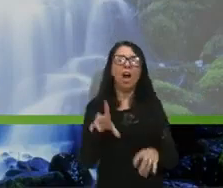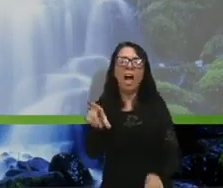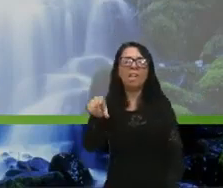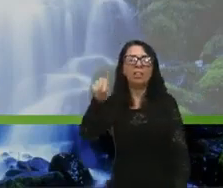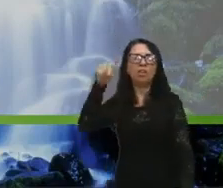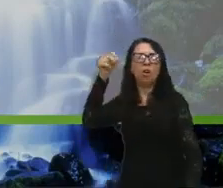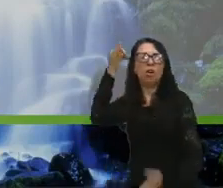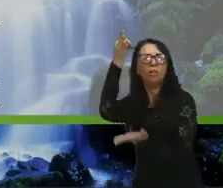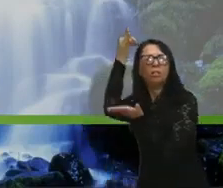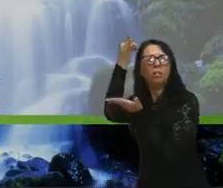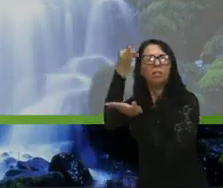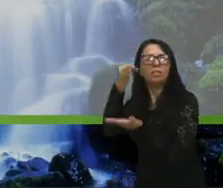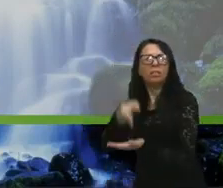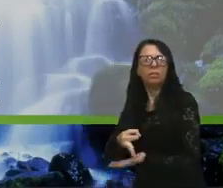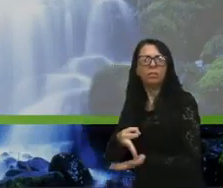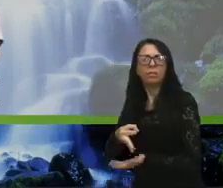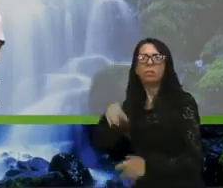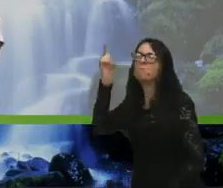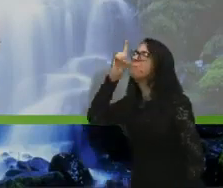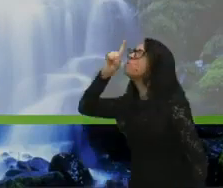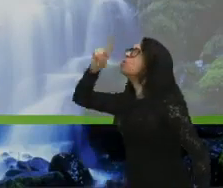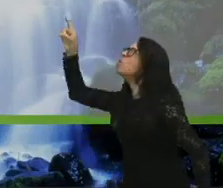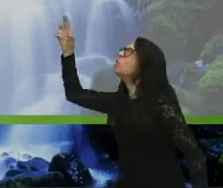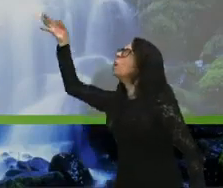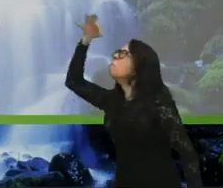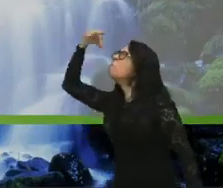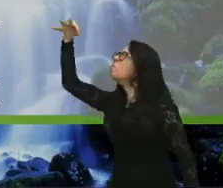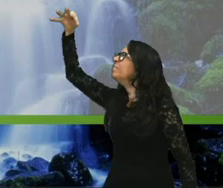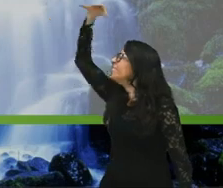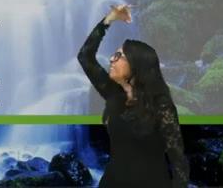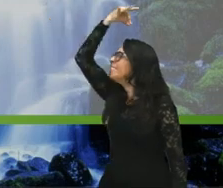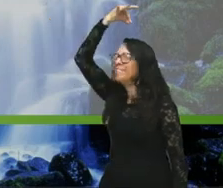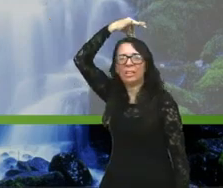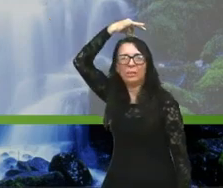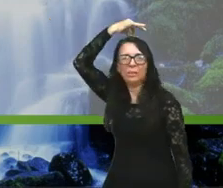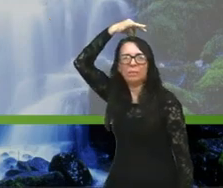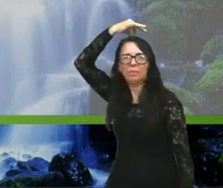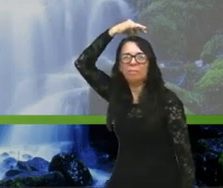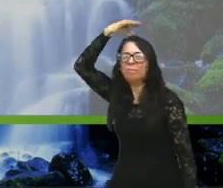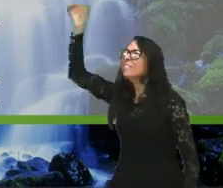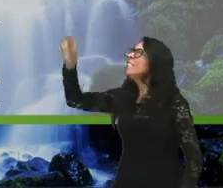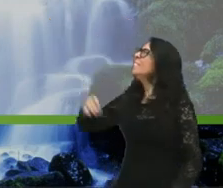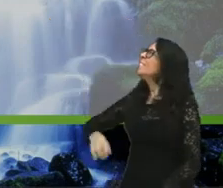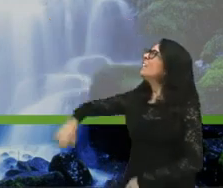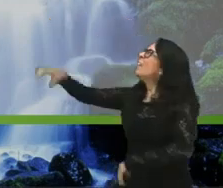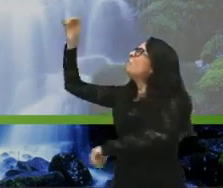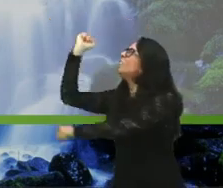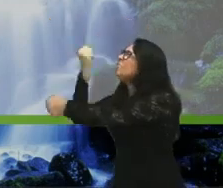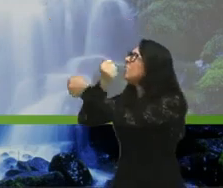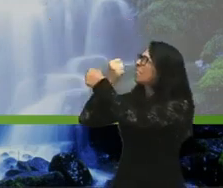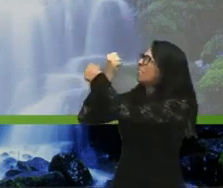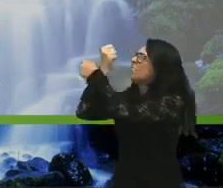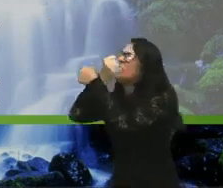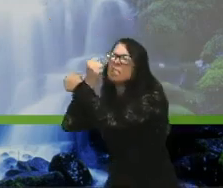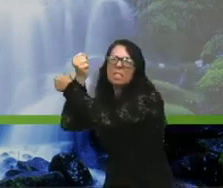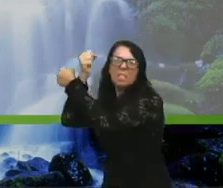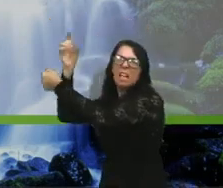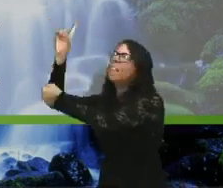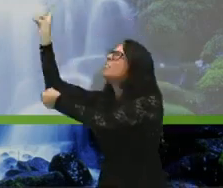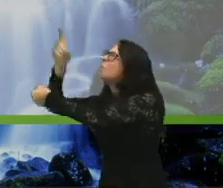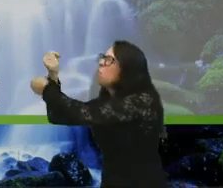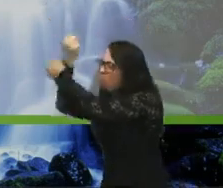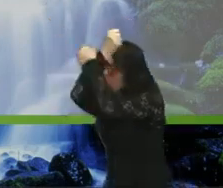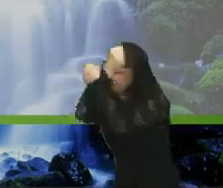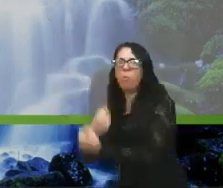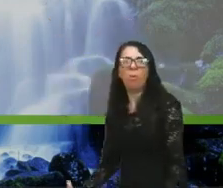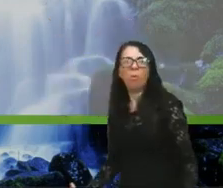de nós e nos transforma, nos liberta dos grilhões do pecado, das correntes do pecado,